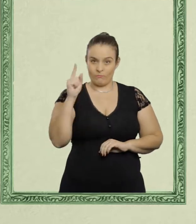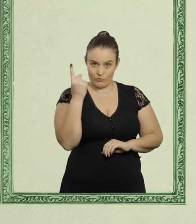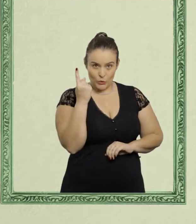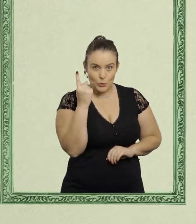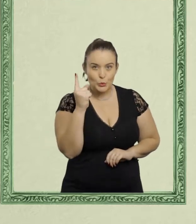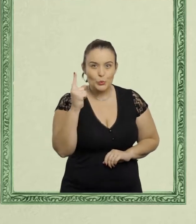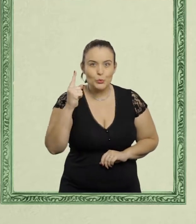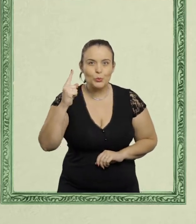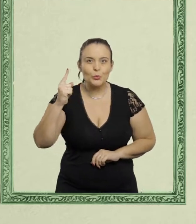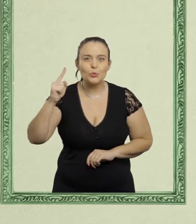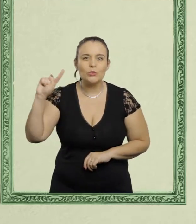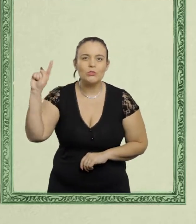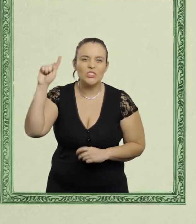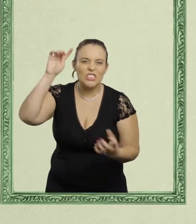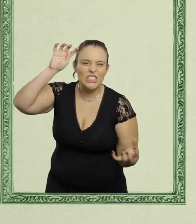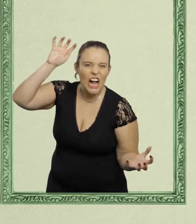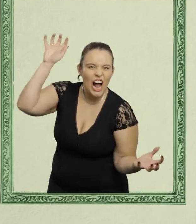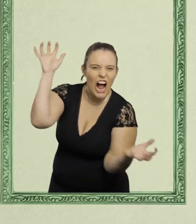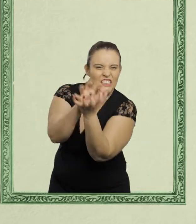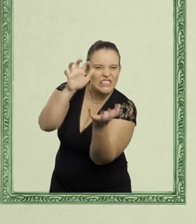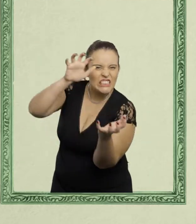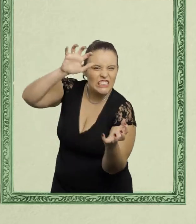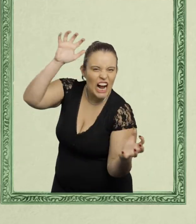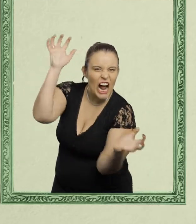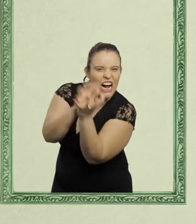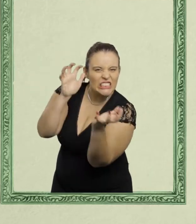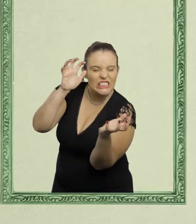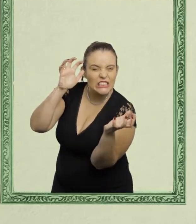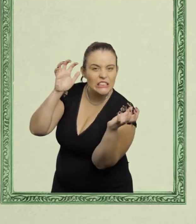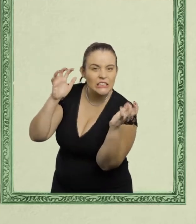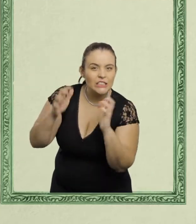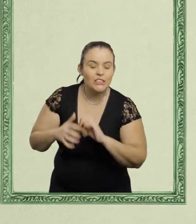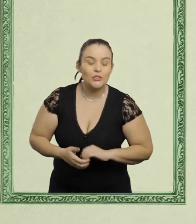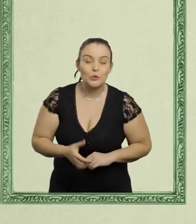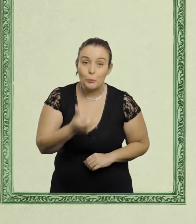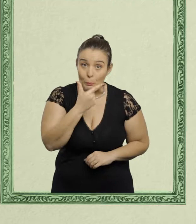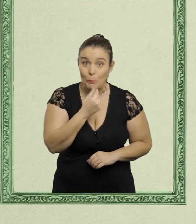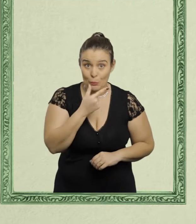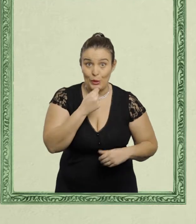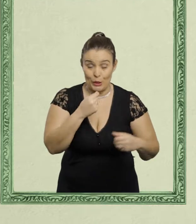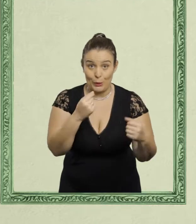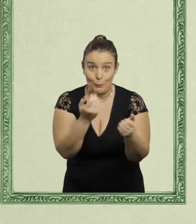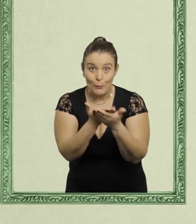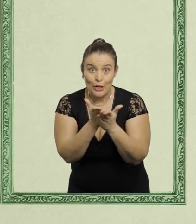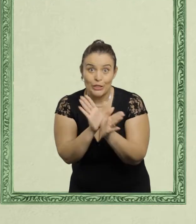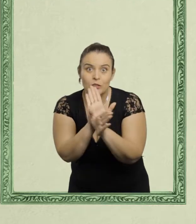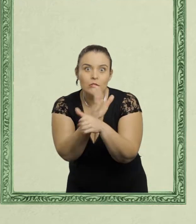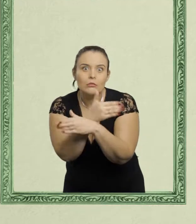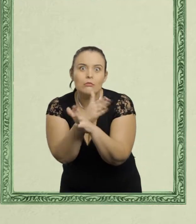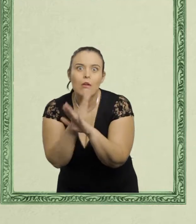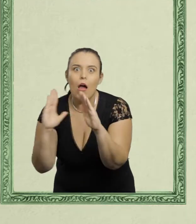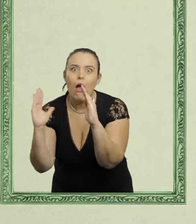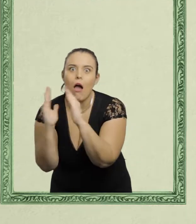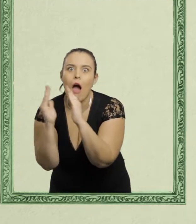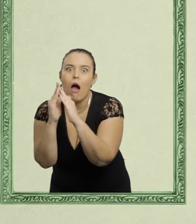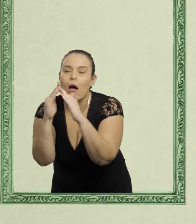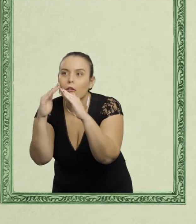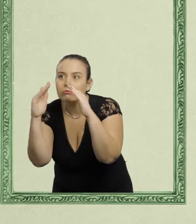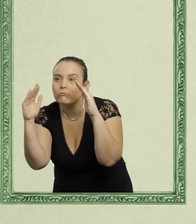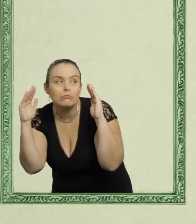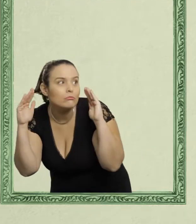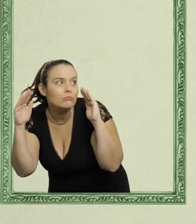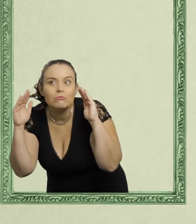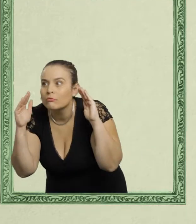A última fera era um gigantesco crocodilo. Os meninos perdidos foram se esconder em